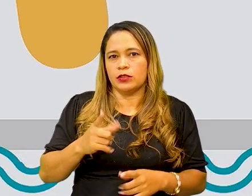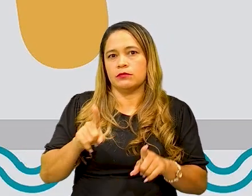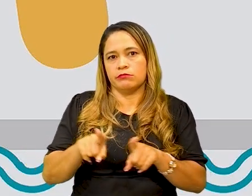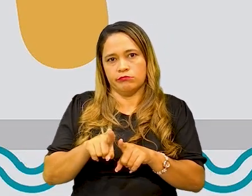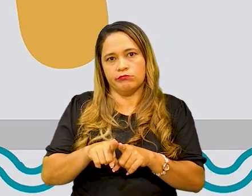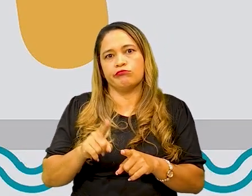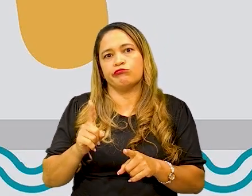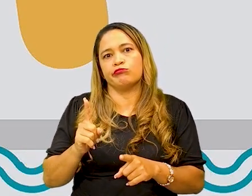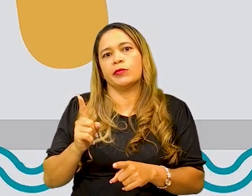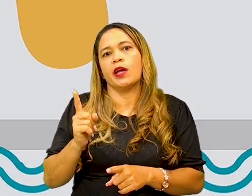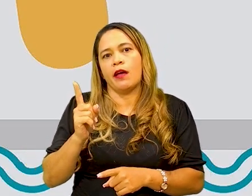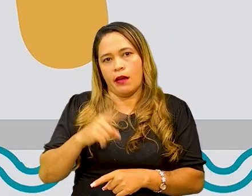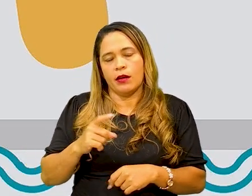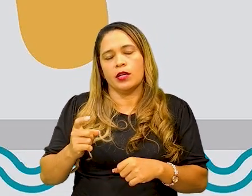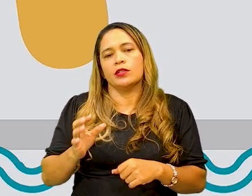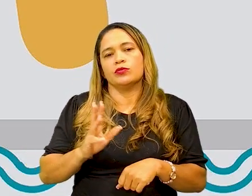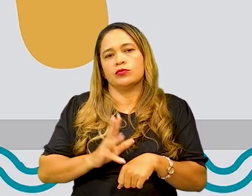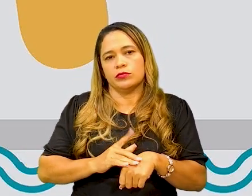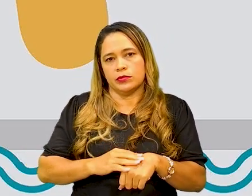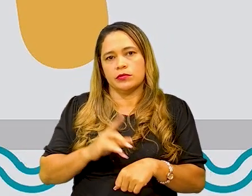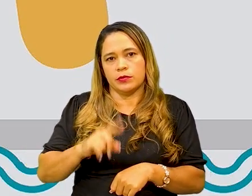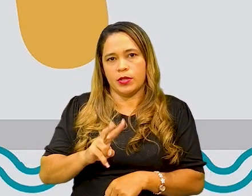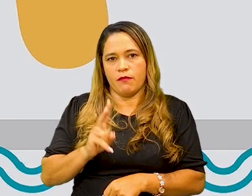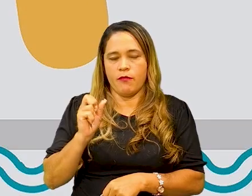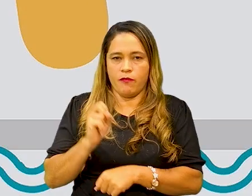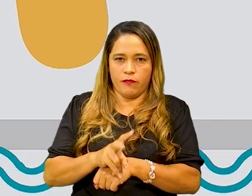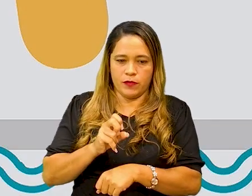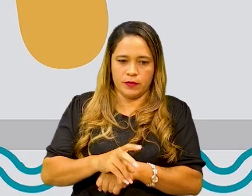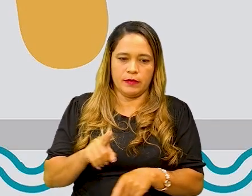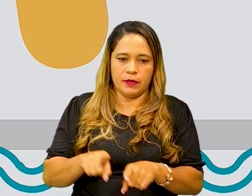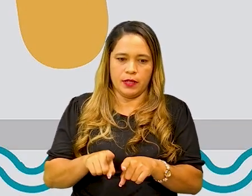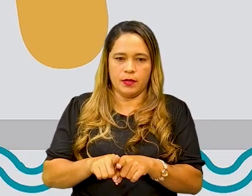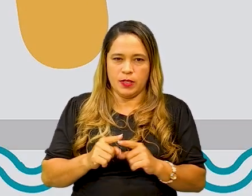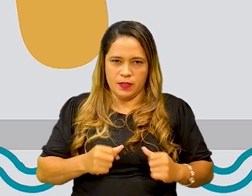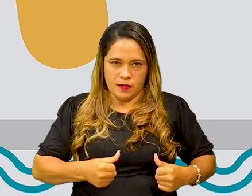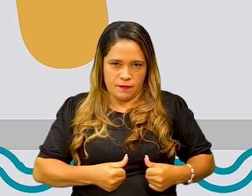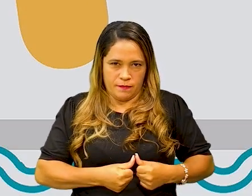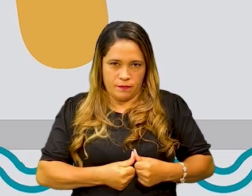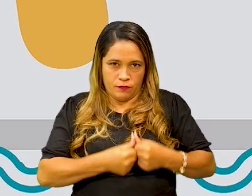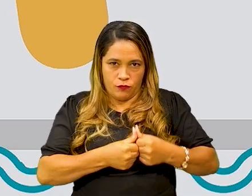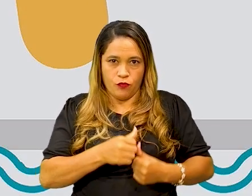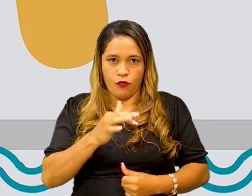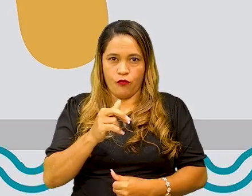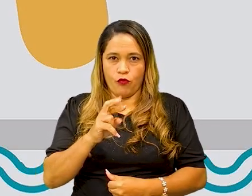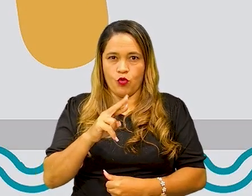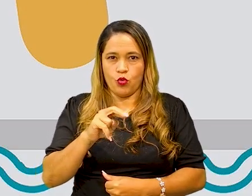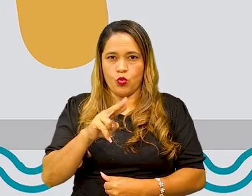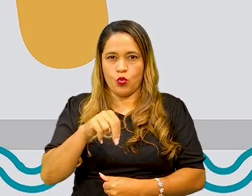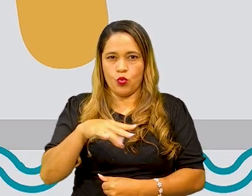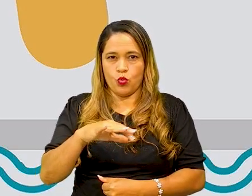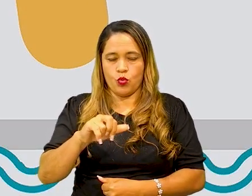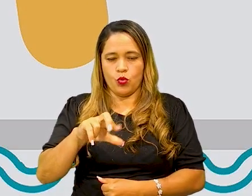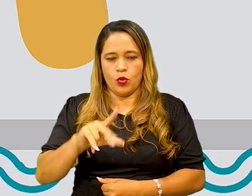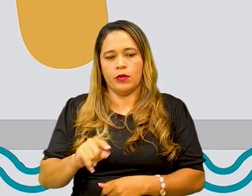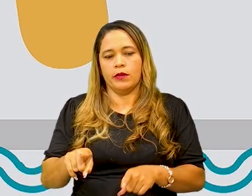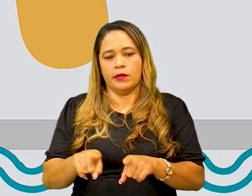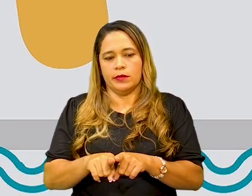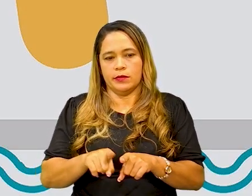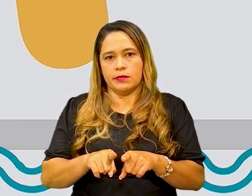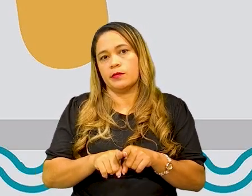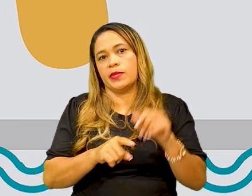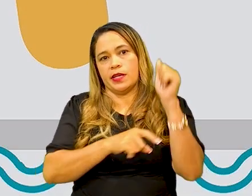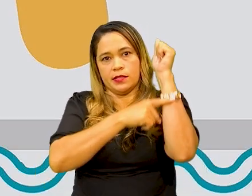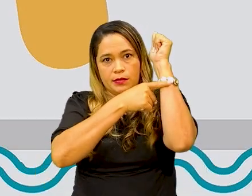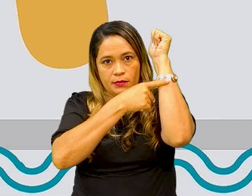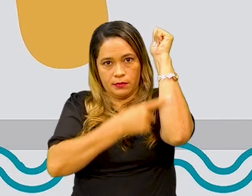podem ser causadas por vírus, tá bom? Nós temos a furunculose, que a gente chama popularmente de furúnculo, a sífilis e a gonorreia, que